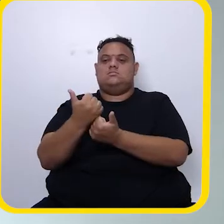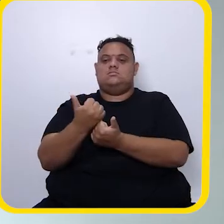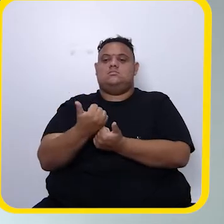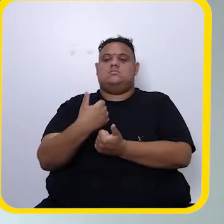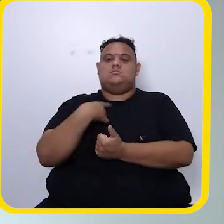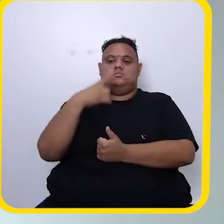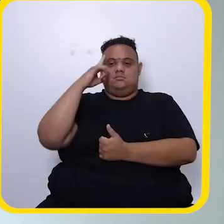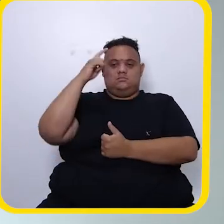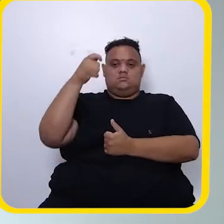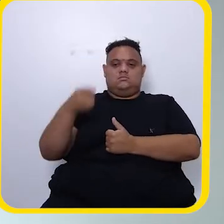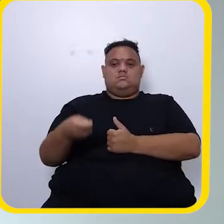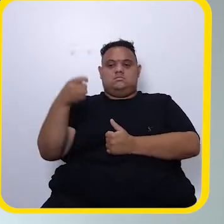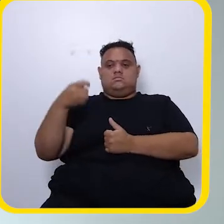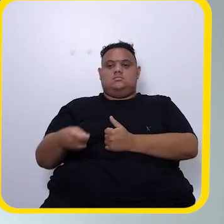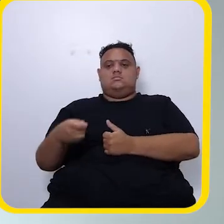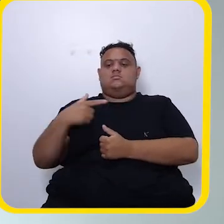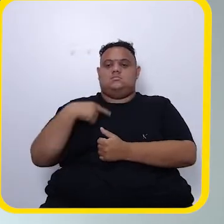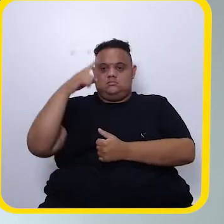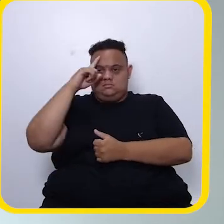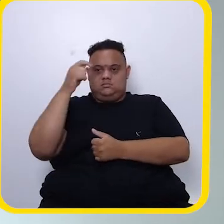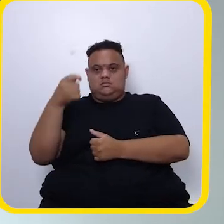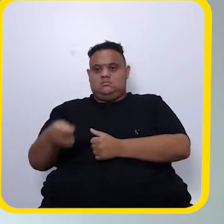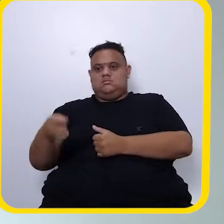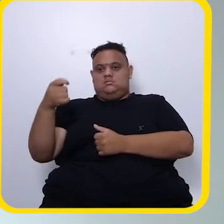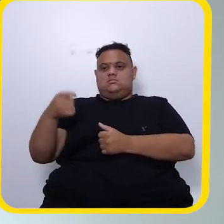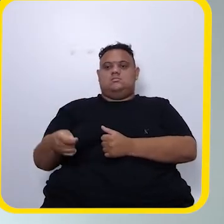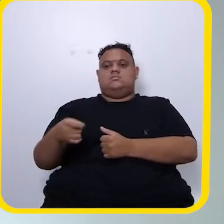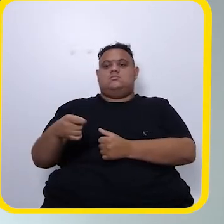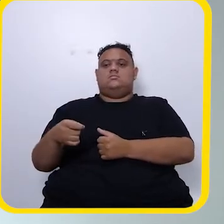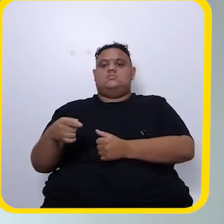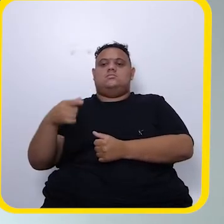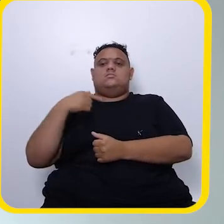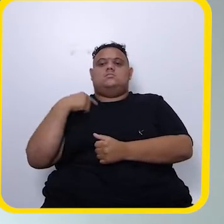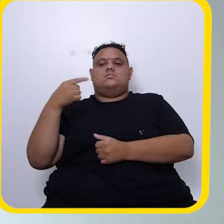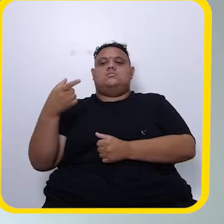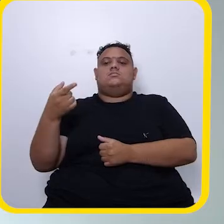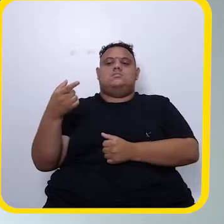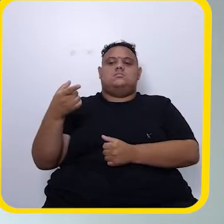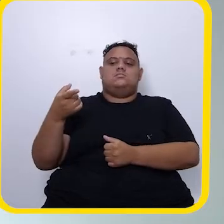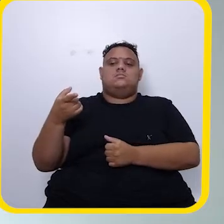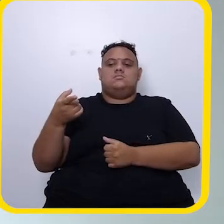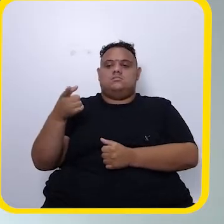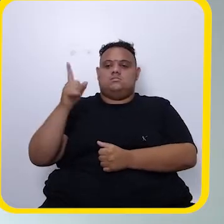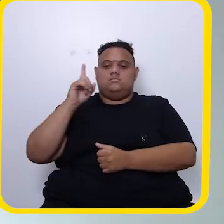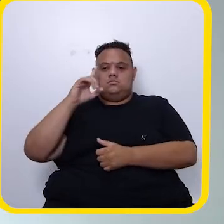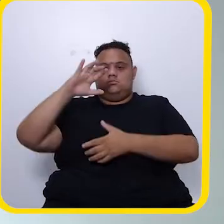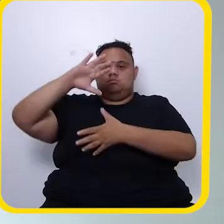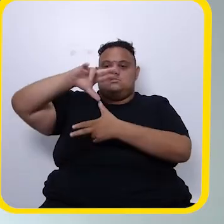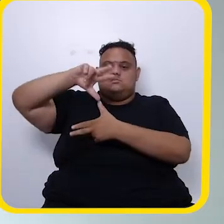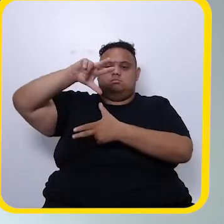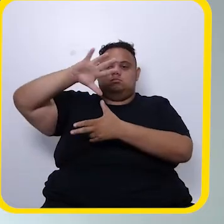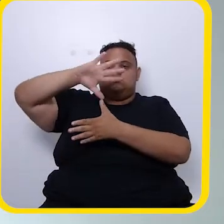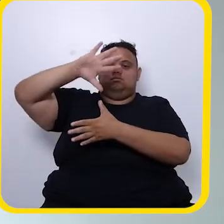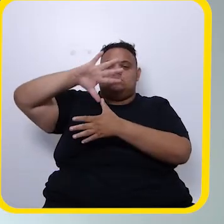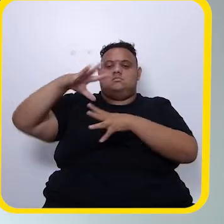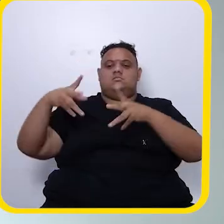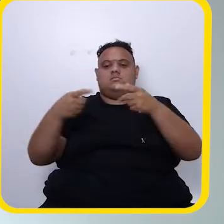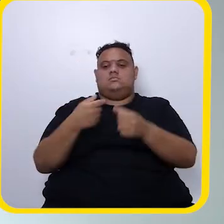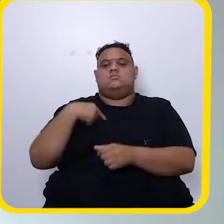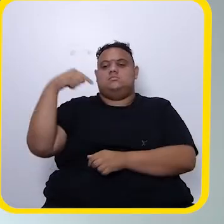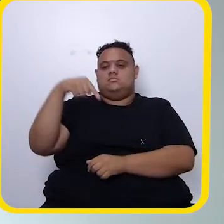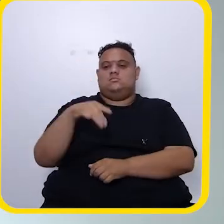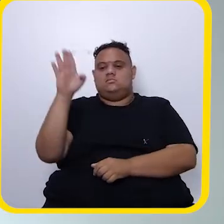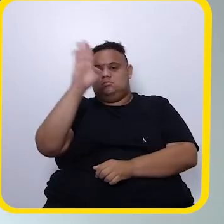né, as ditaduras militares, os regimes militares nos países da América como um todo, como foi o caso do Brasil,